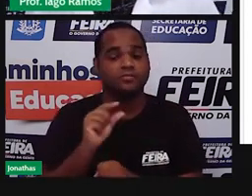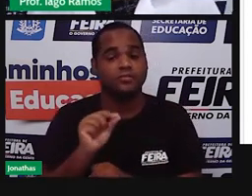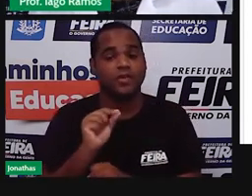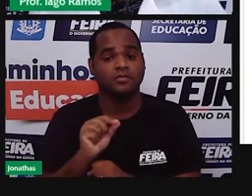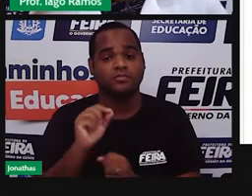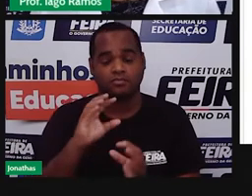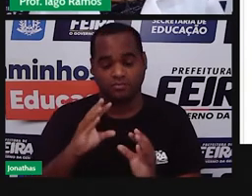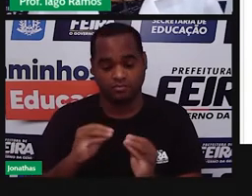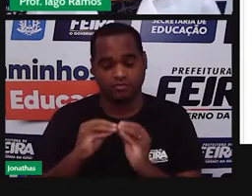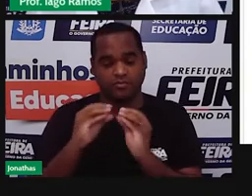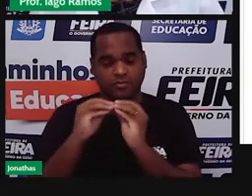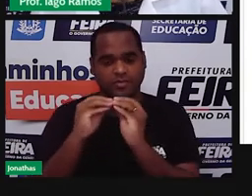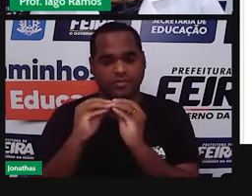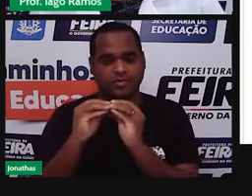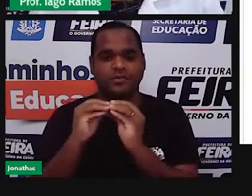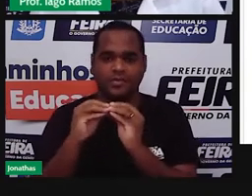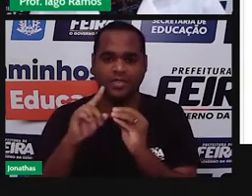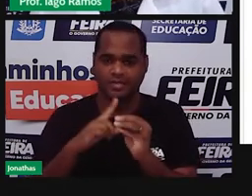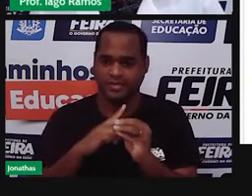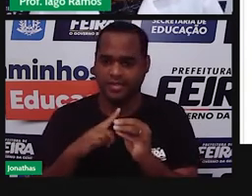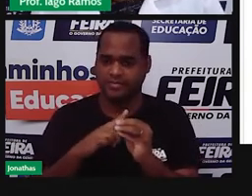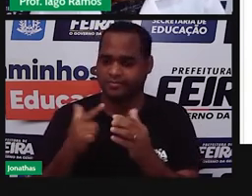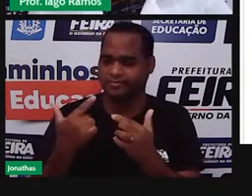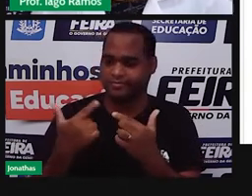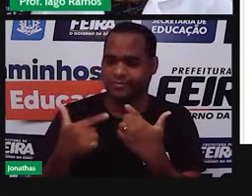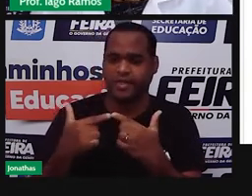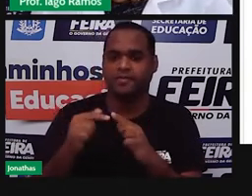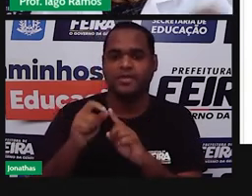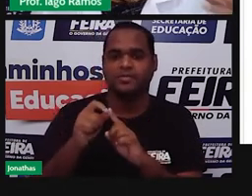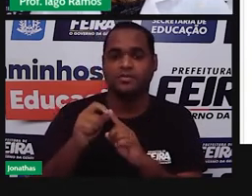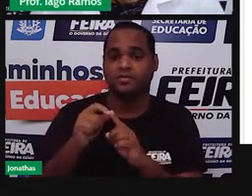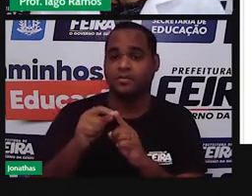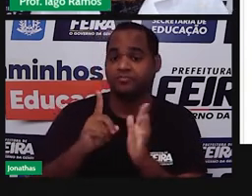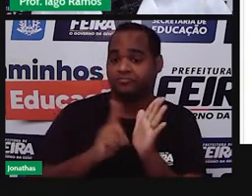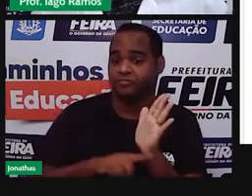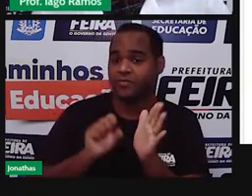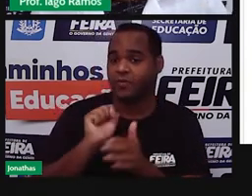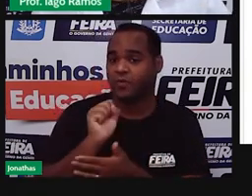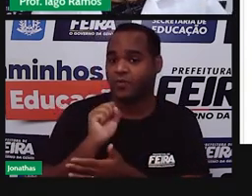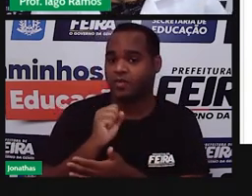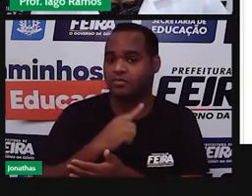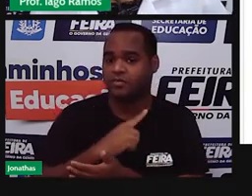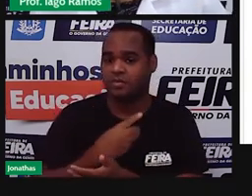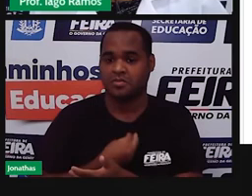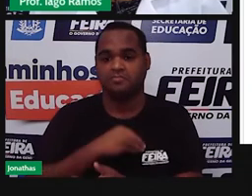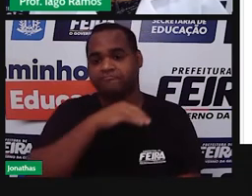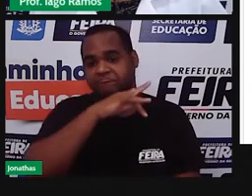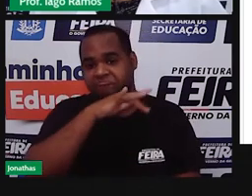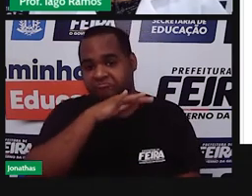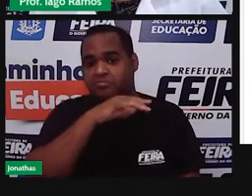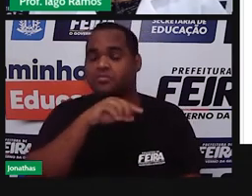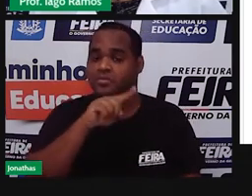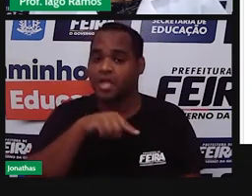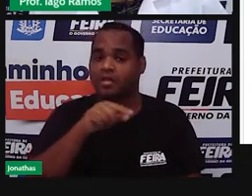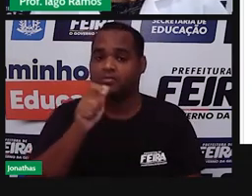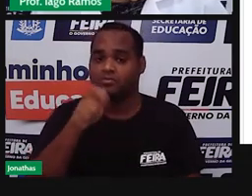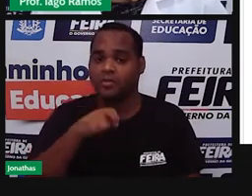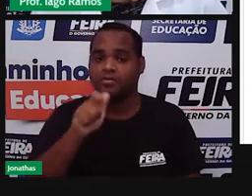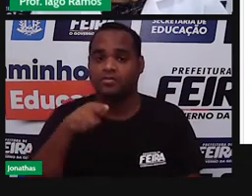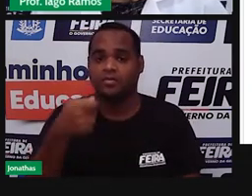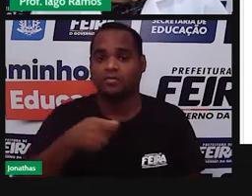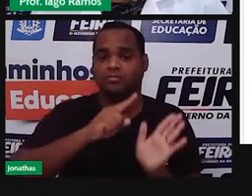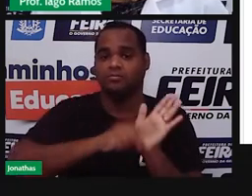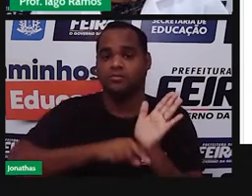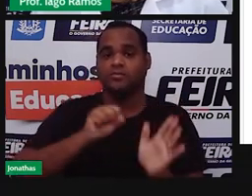Junta a dívida de 5 com a dívida de 3, dá uma dívida de 8. Dívida é coisa ruim só pode ser